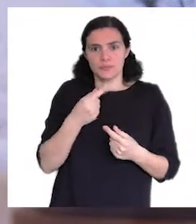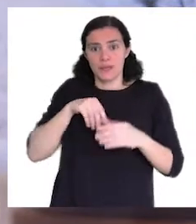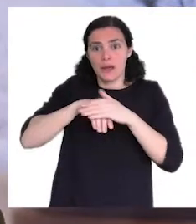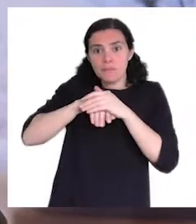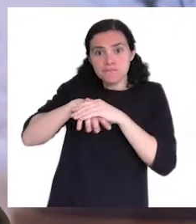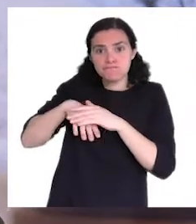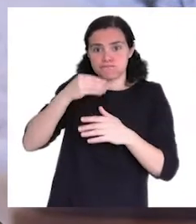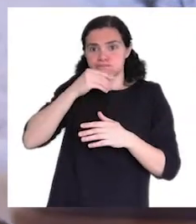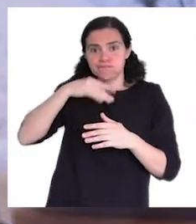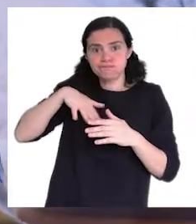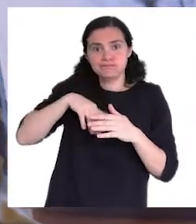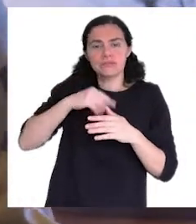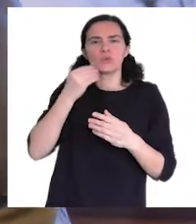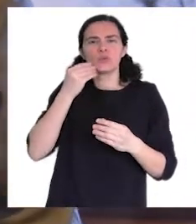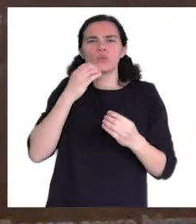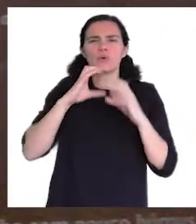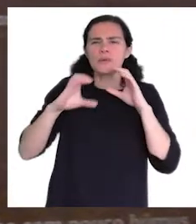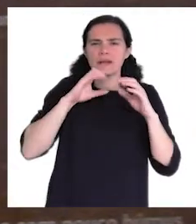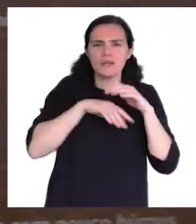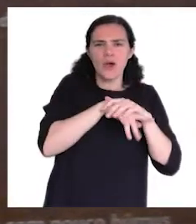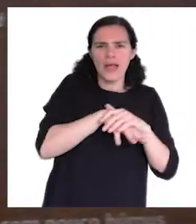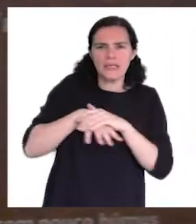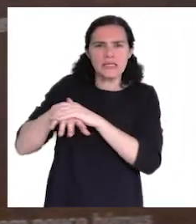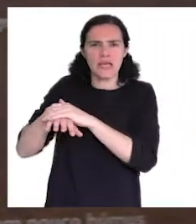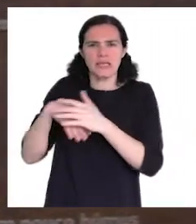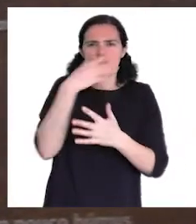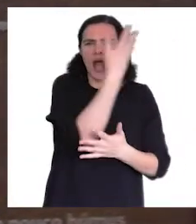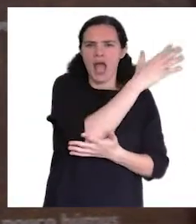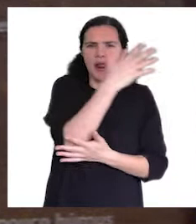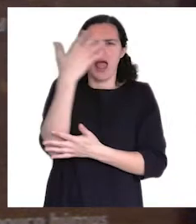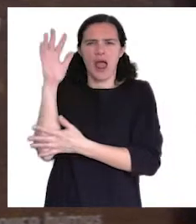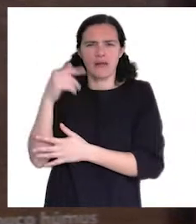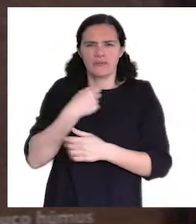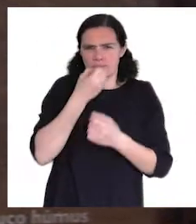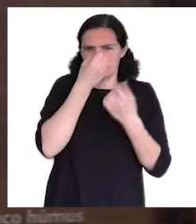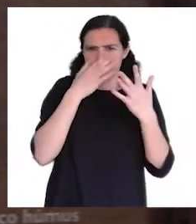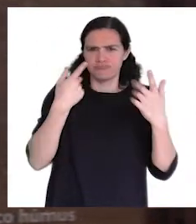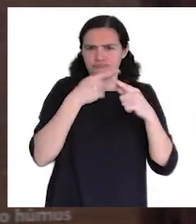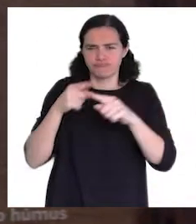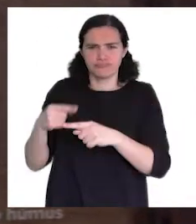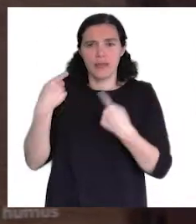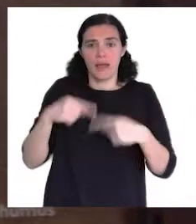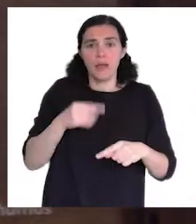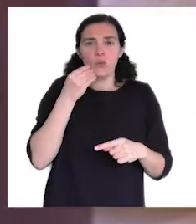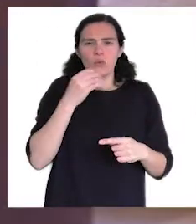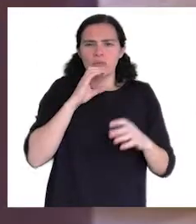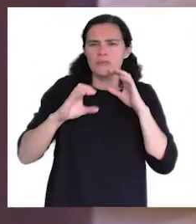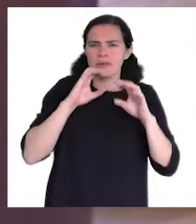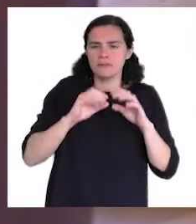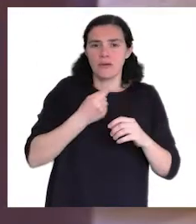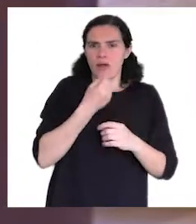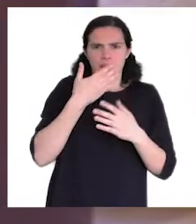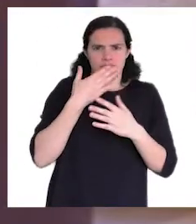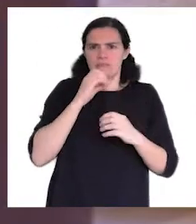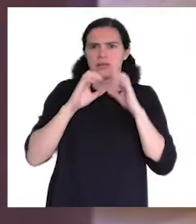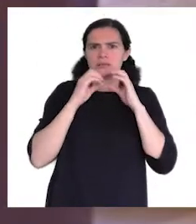no solo, e a comunicação que é feita entre as raízes de cada uma das espécies que existem nessa floresta. E essa comunicação é tão vasta e